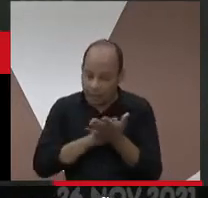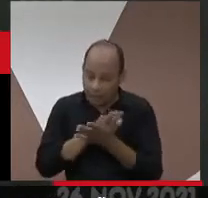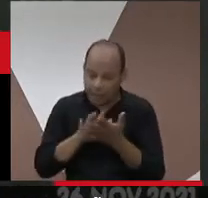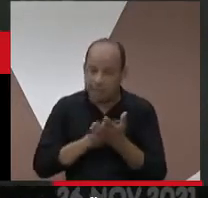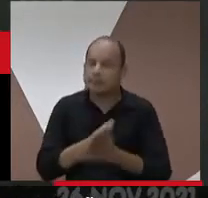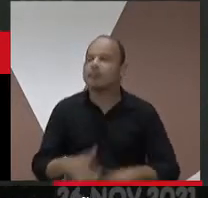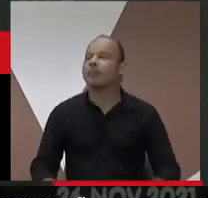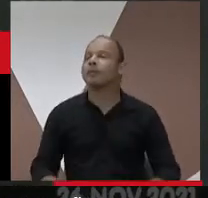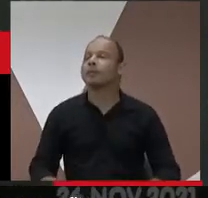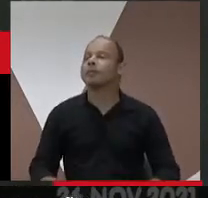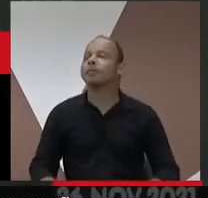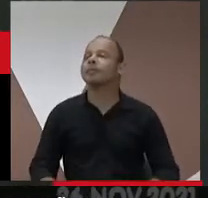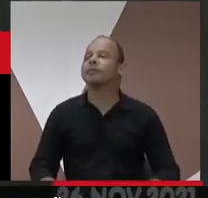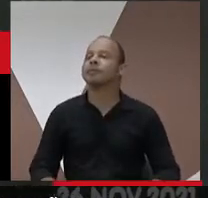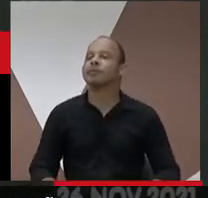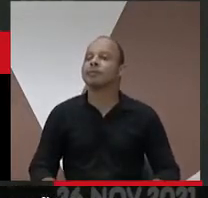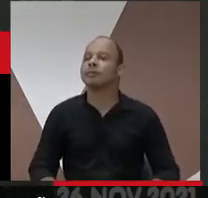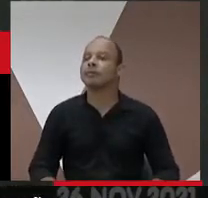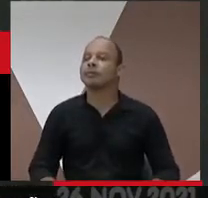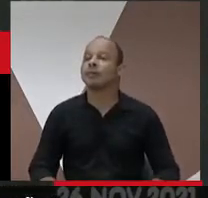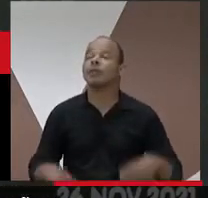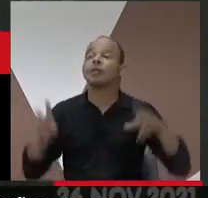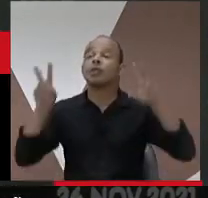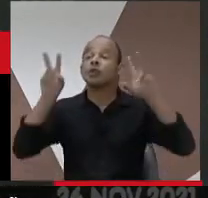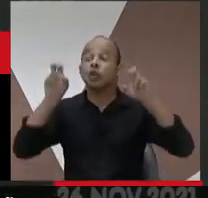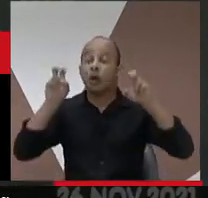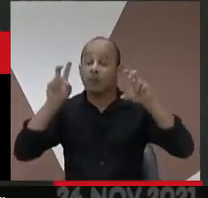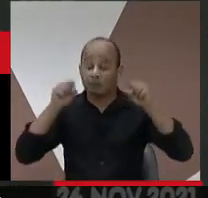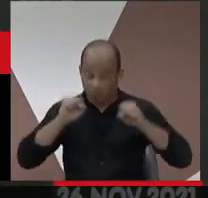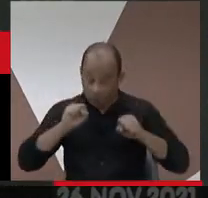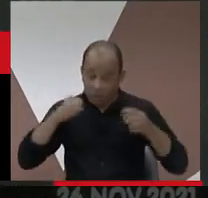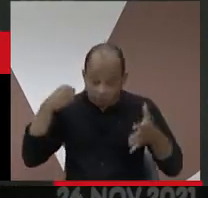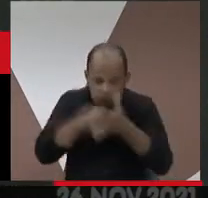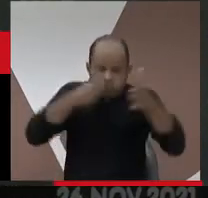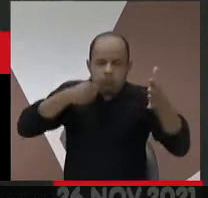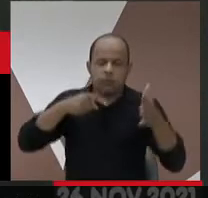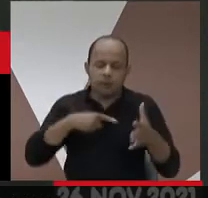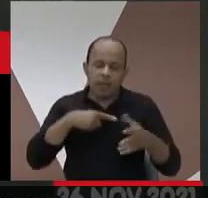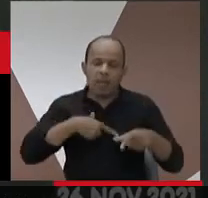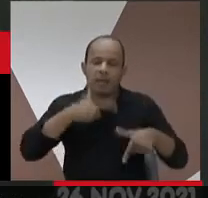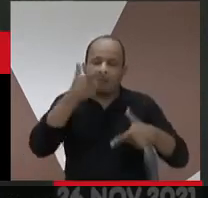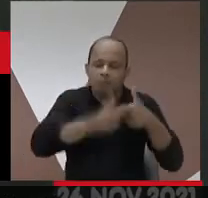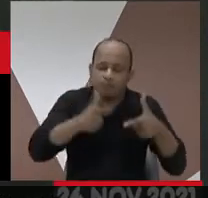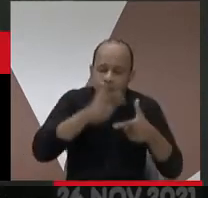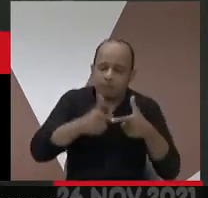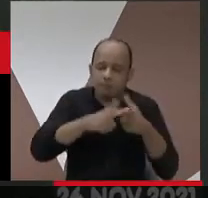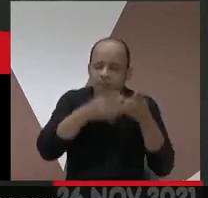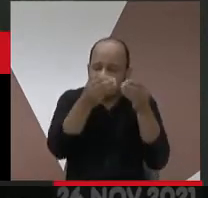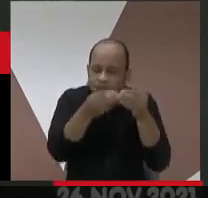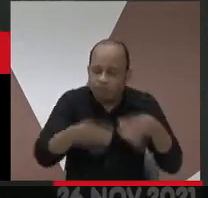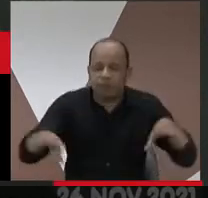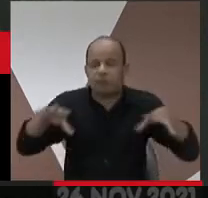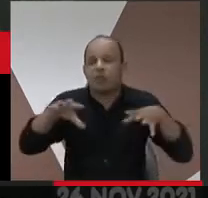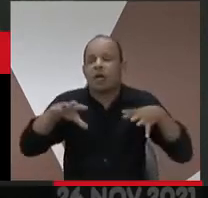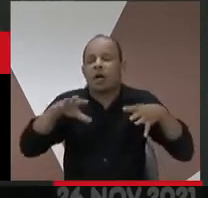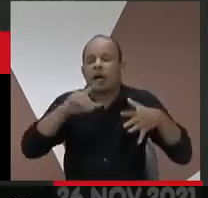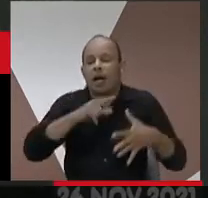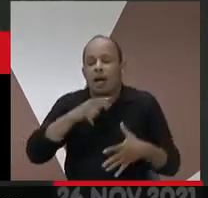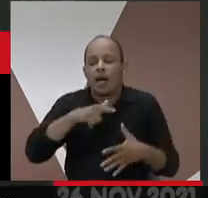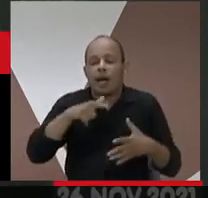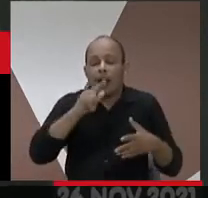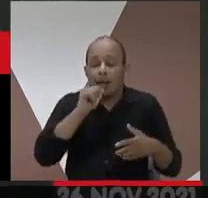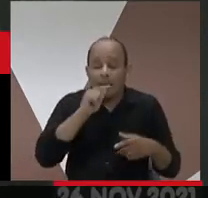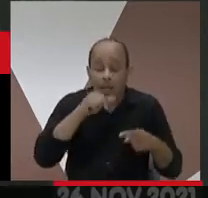sobre os impactos ambientais e hídricos. A atividade em questão trata-se de implantação de uma rodovia com quase